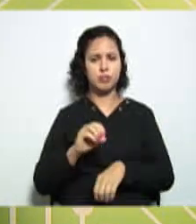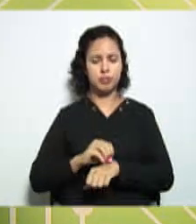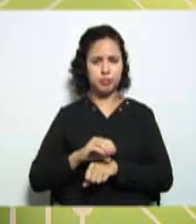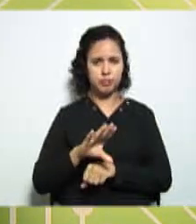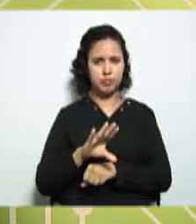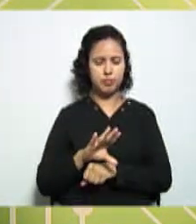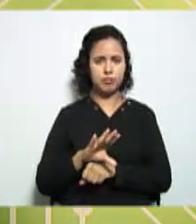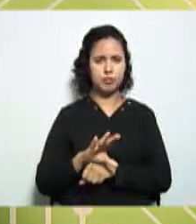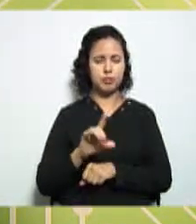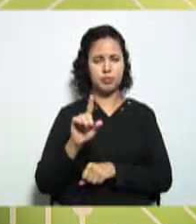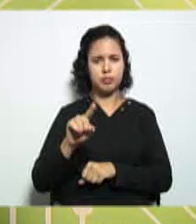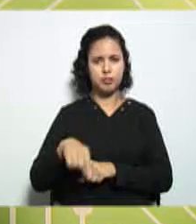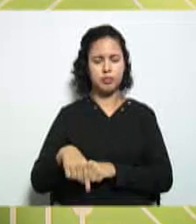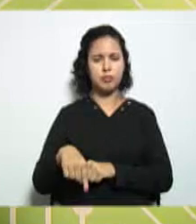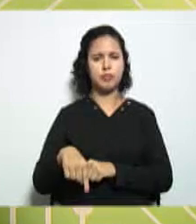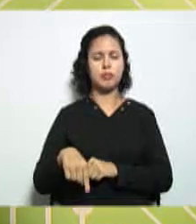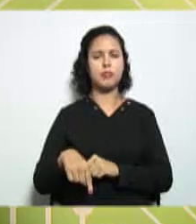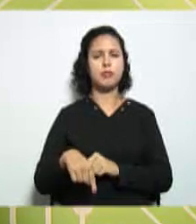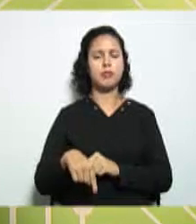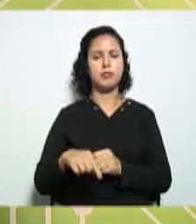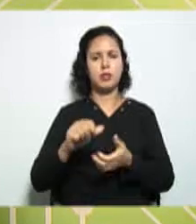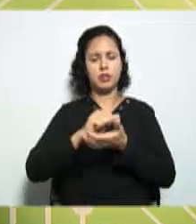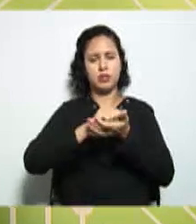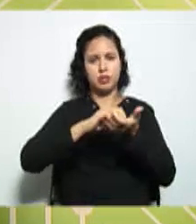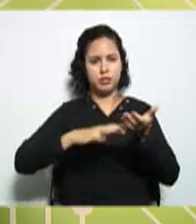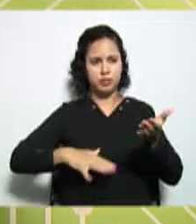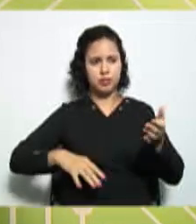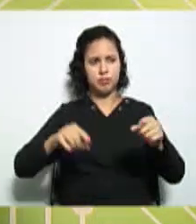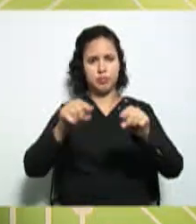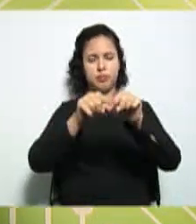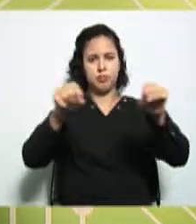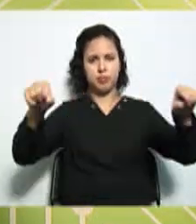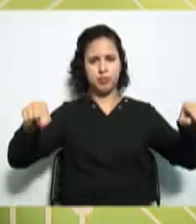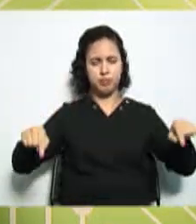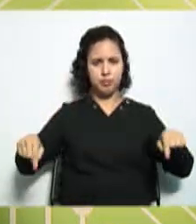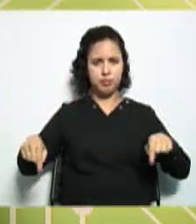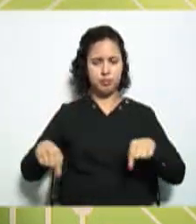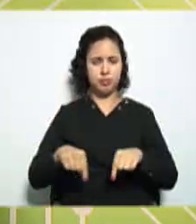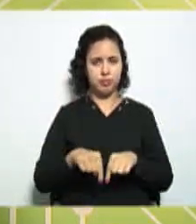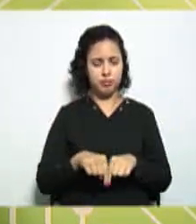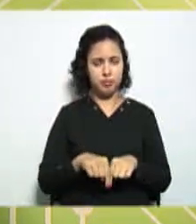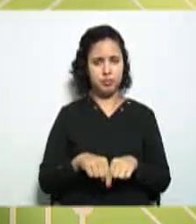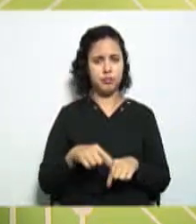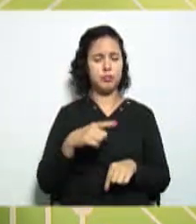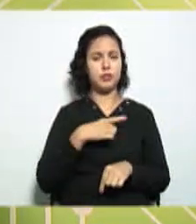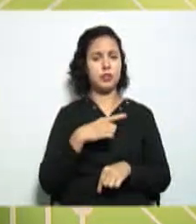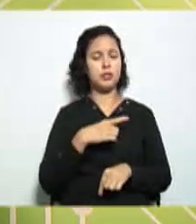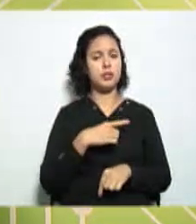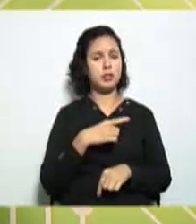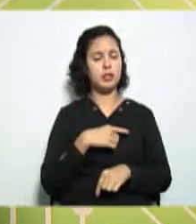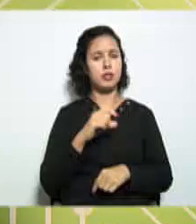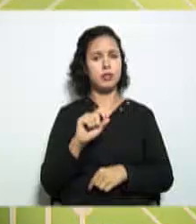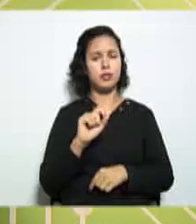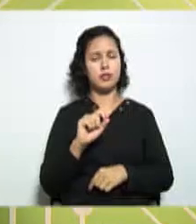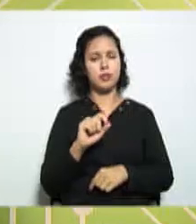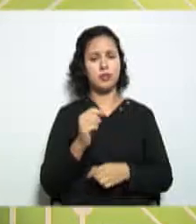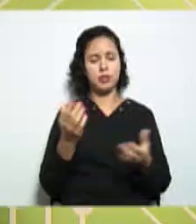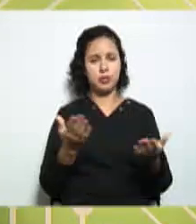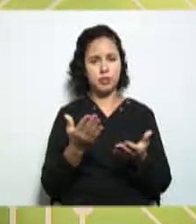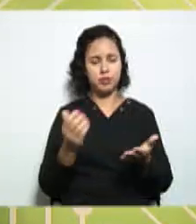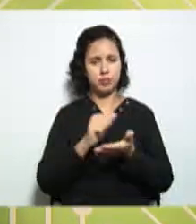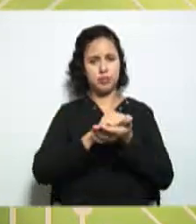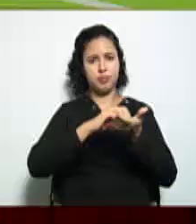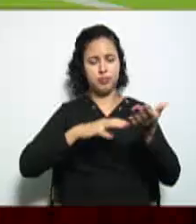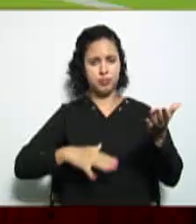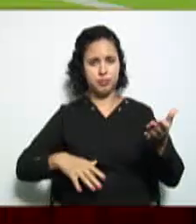você as nossas questões de atividade de sala. O que nós temos, professora, para a nossa atividade de